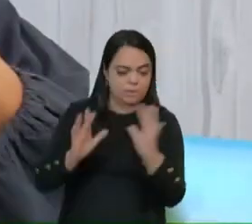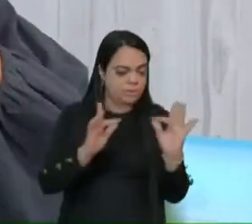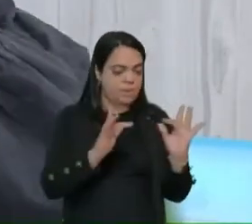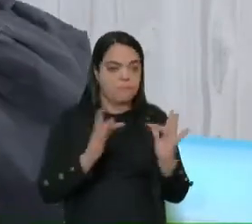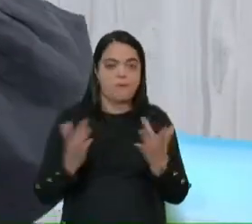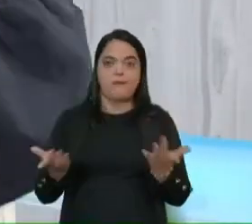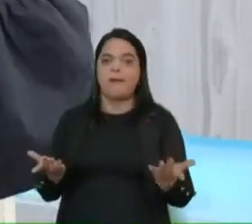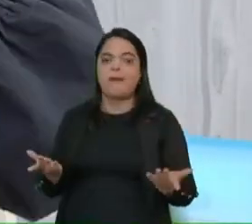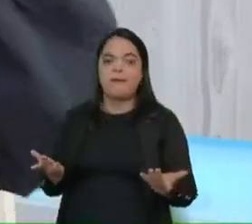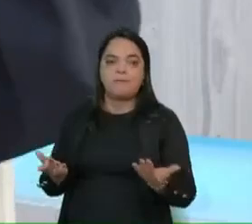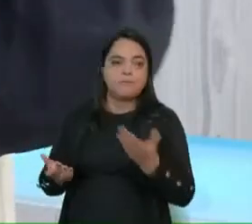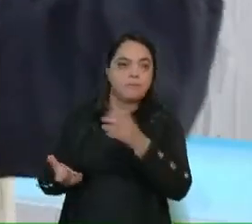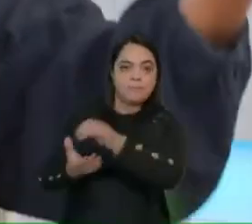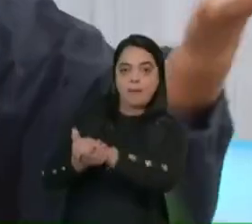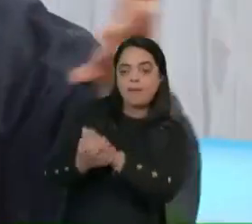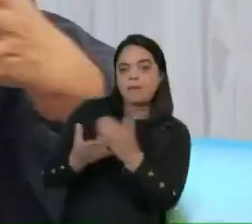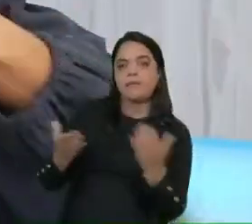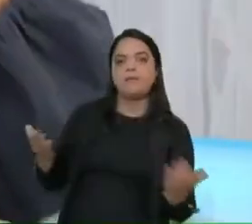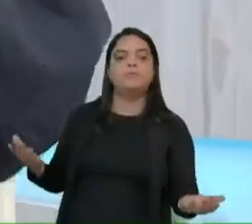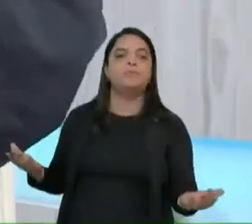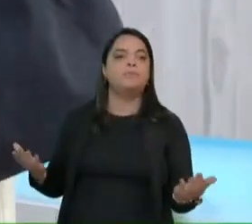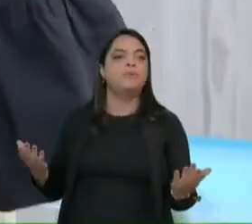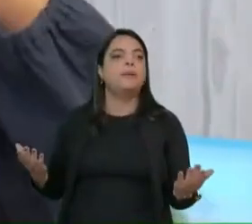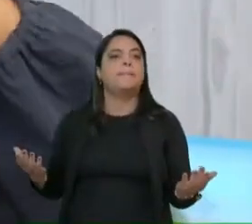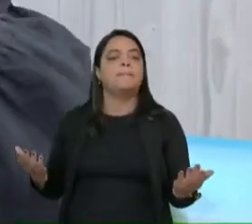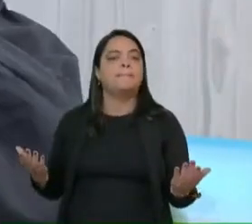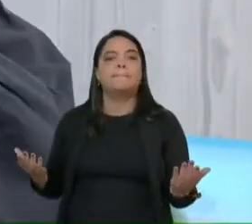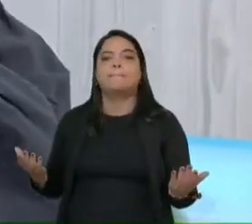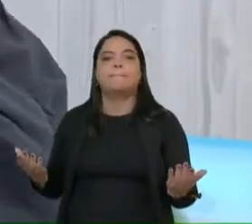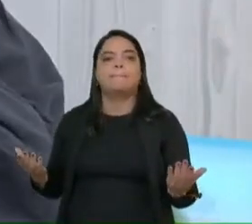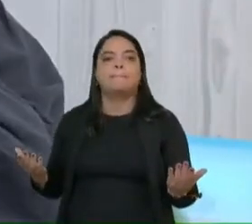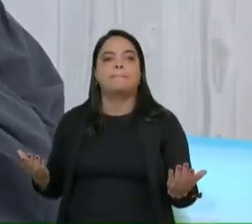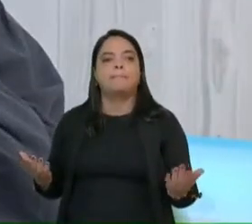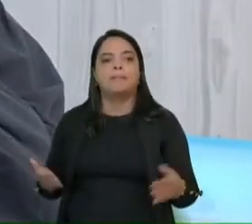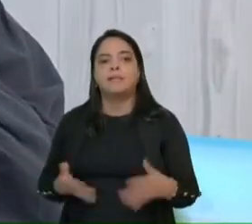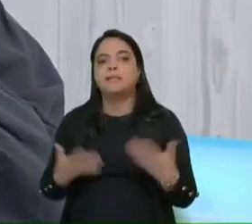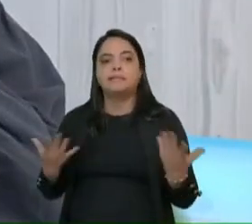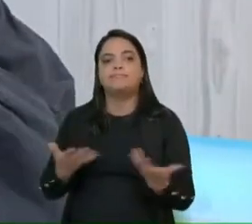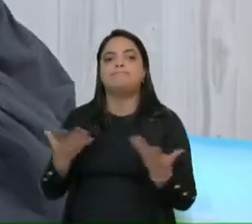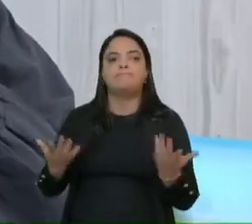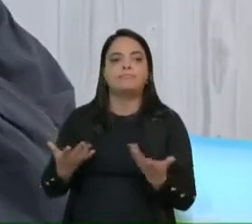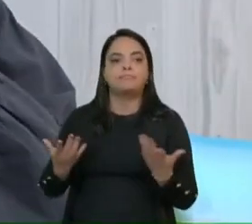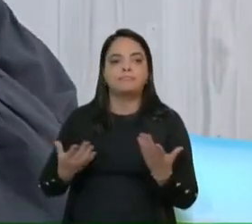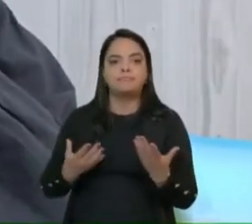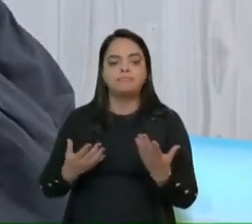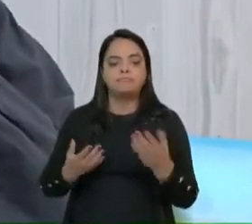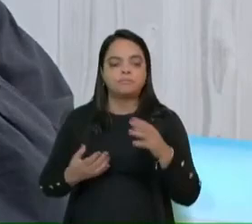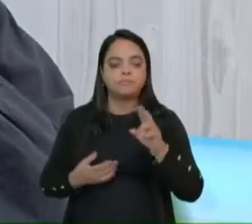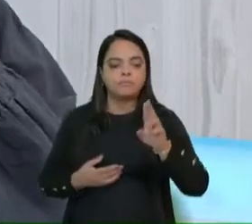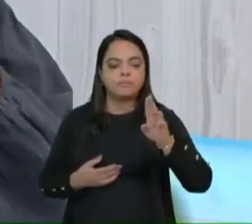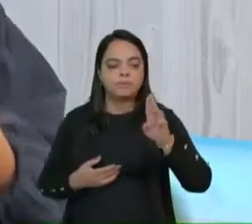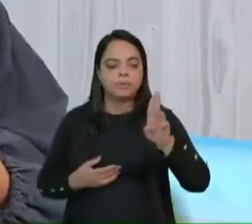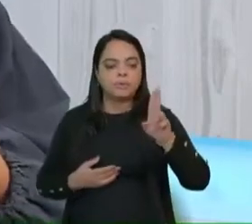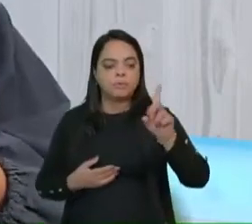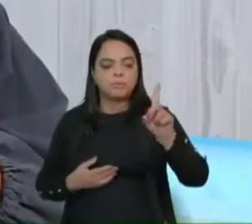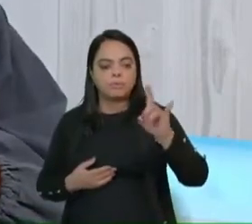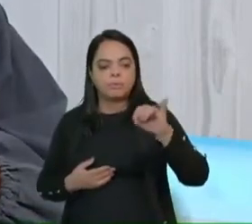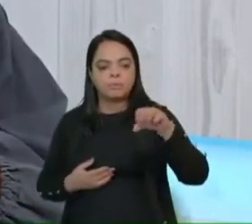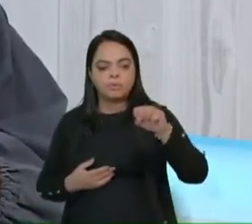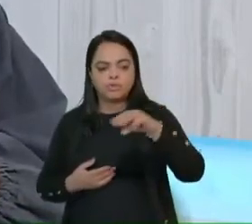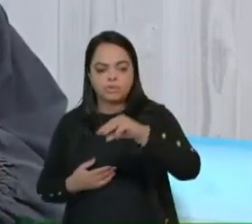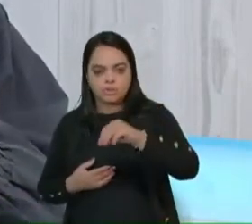namorada né do marido da da esposa e assim vai então o budismo assim pela minha